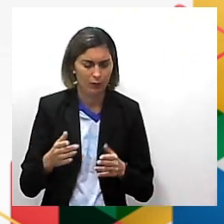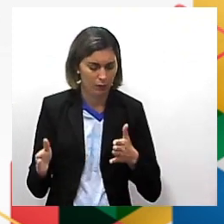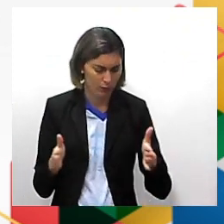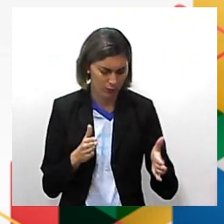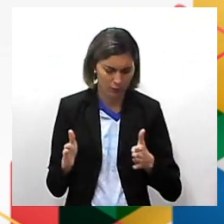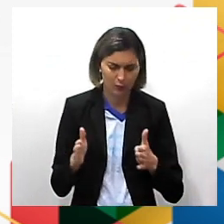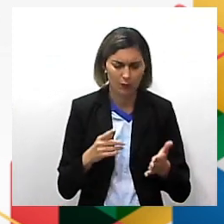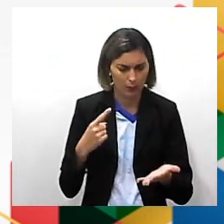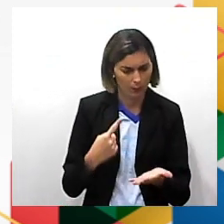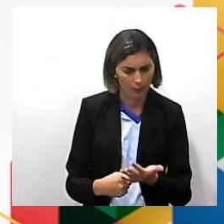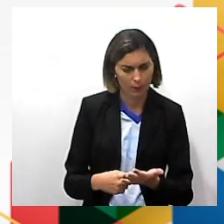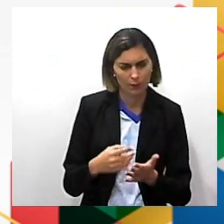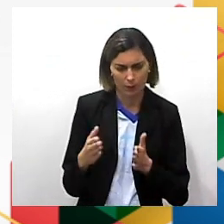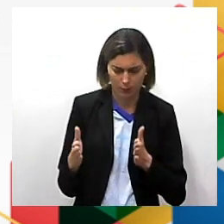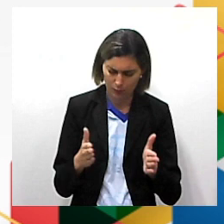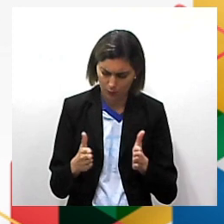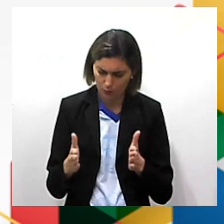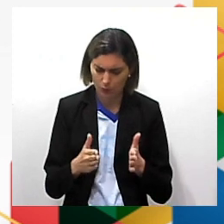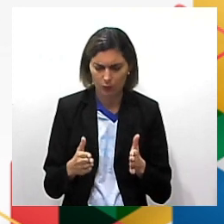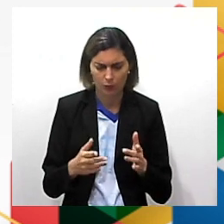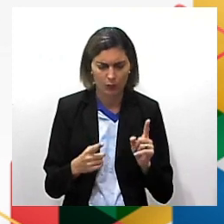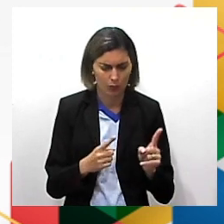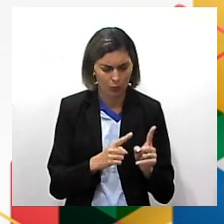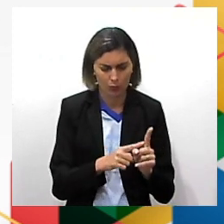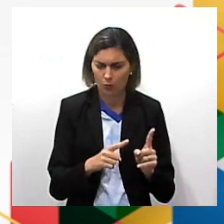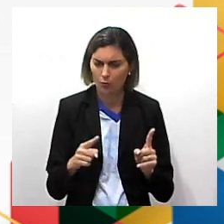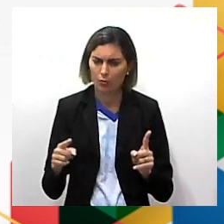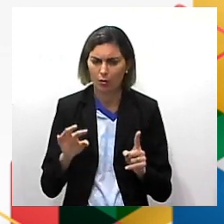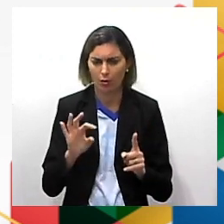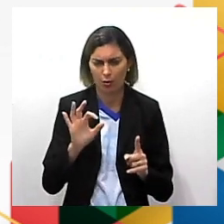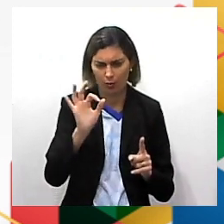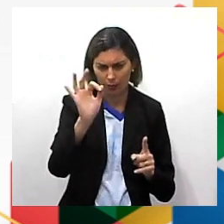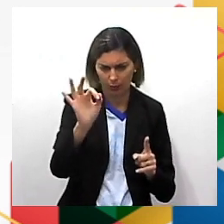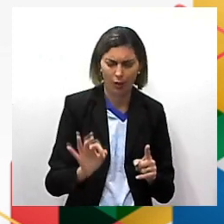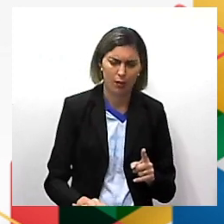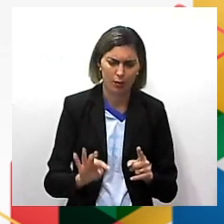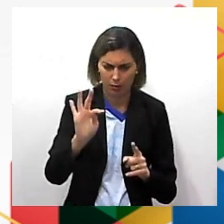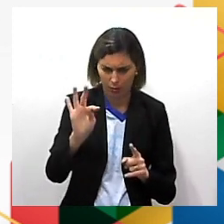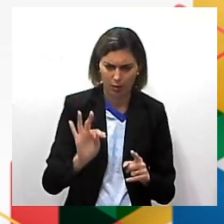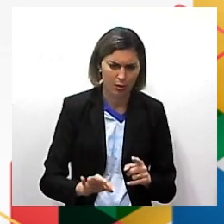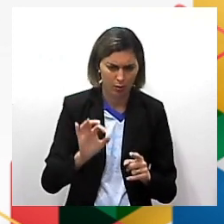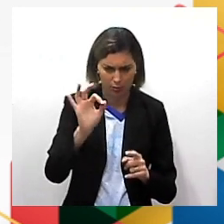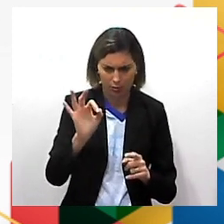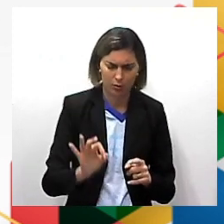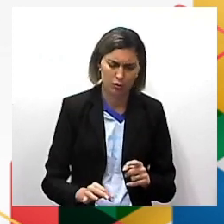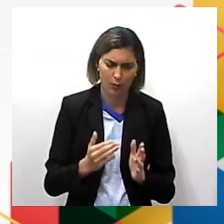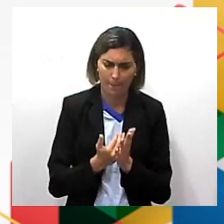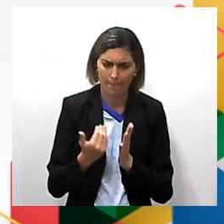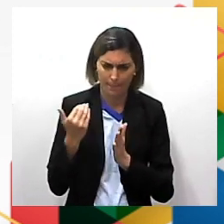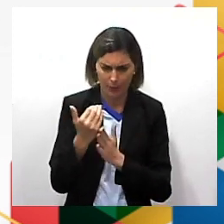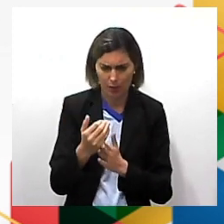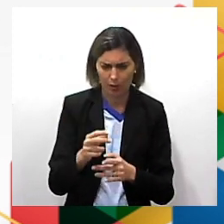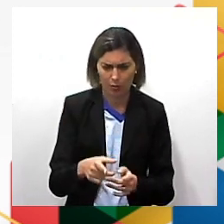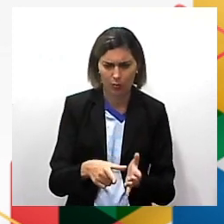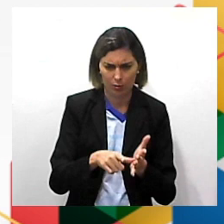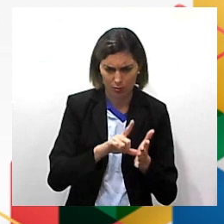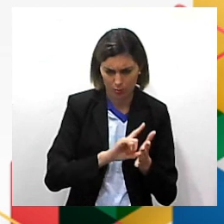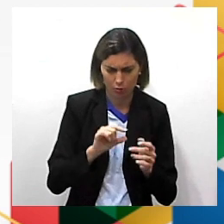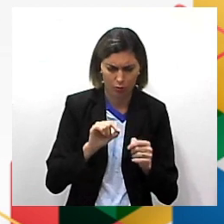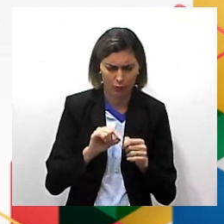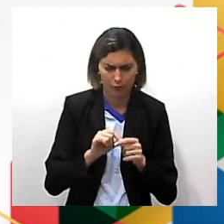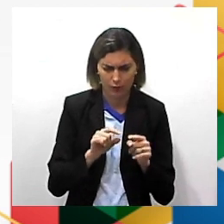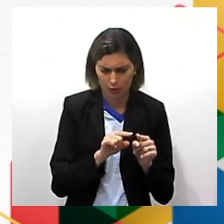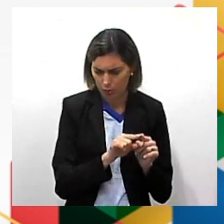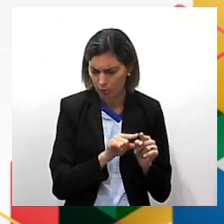tempo que eu marco aqui, ó, esse tempo 1, há uma taxa maior do que a anterior, ou seja, o que vai fazer com que a